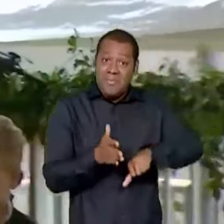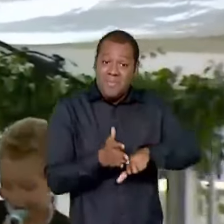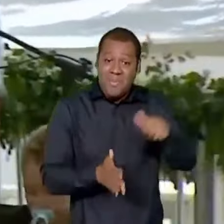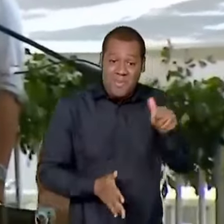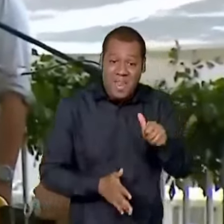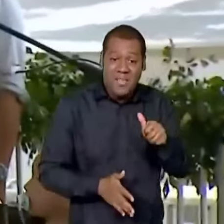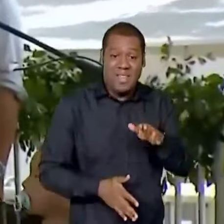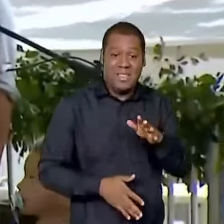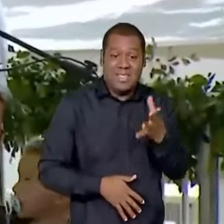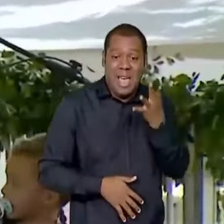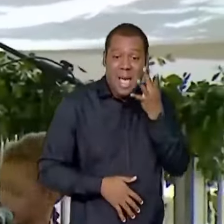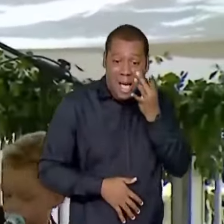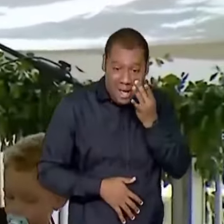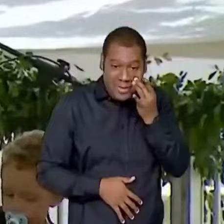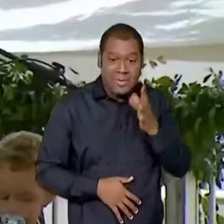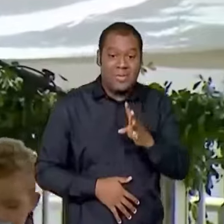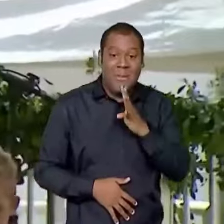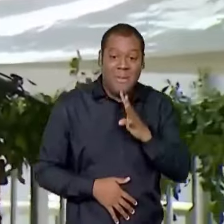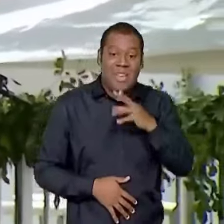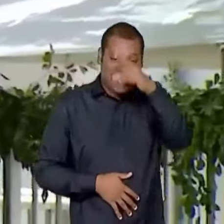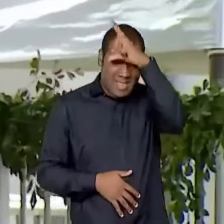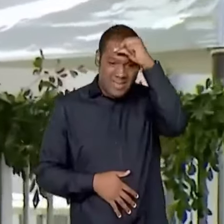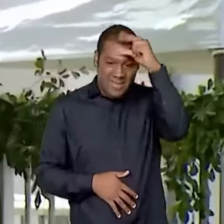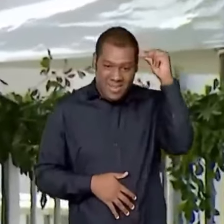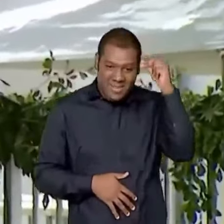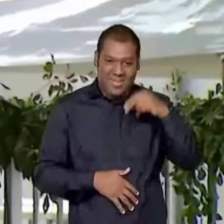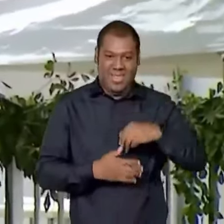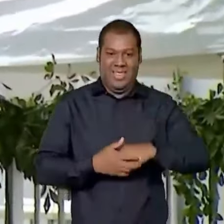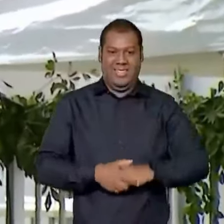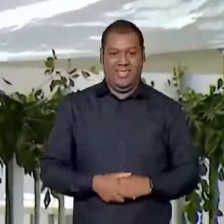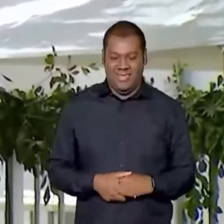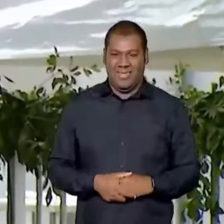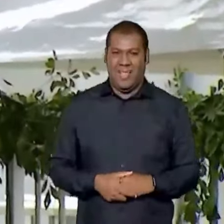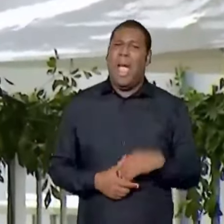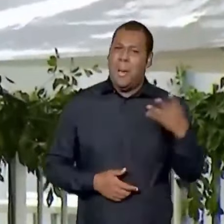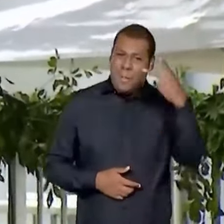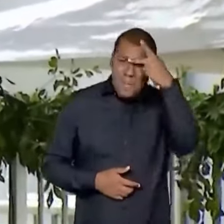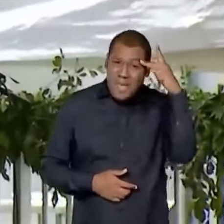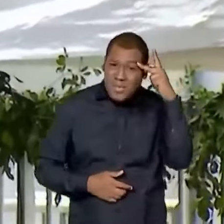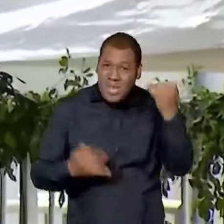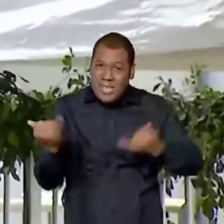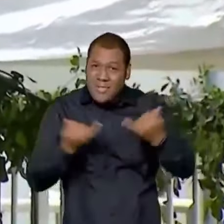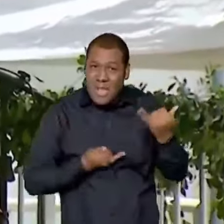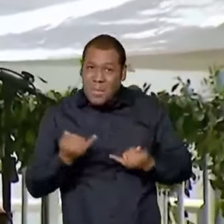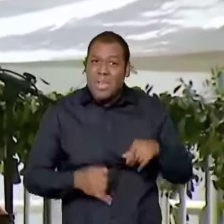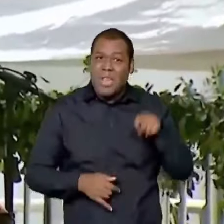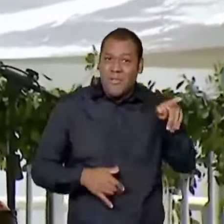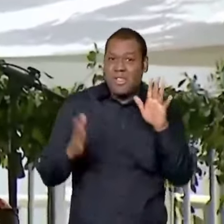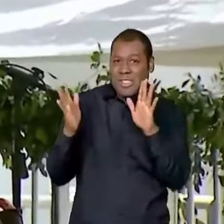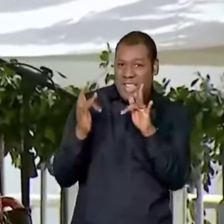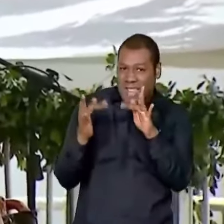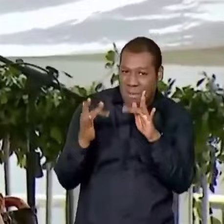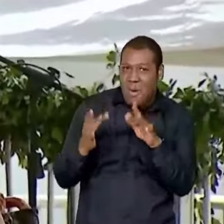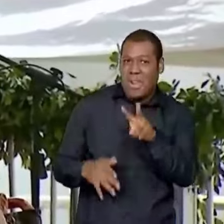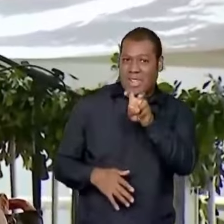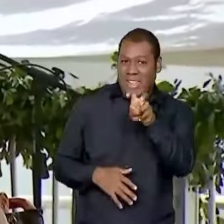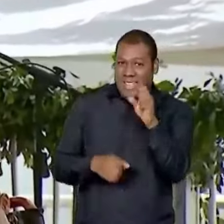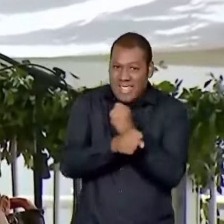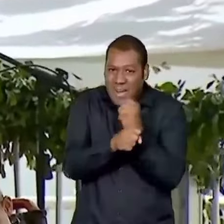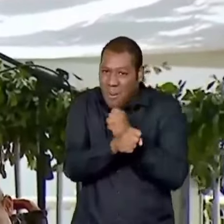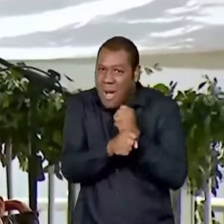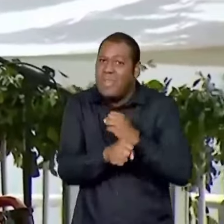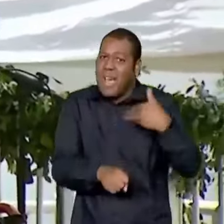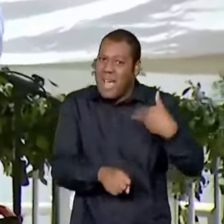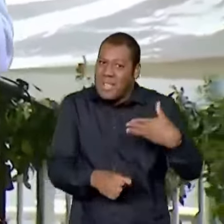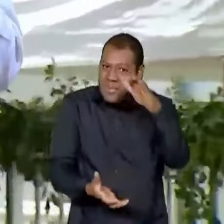E quando eu soube que você namorou com a sua mulher 5 anos para depois casar, falei, é do bem, porque